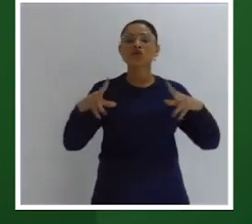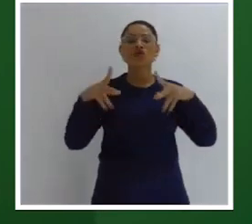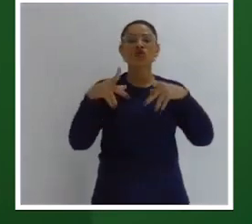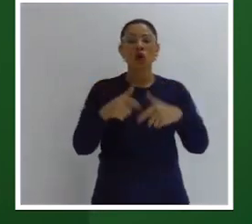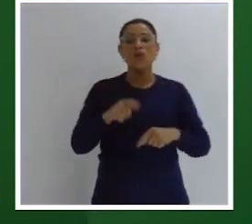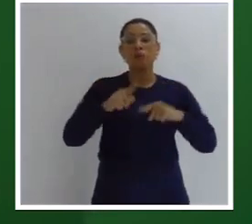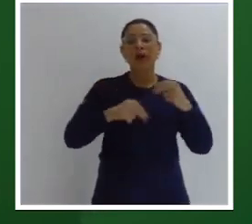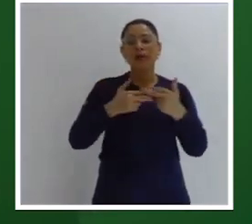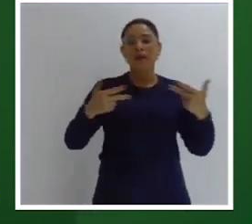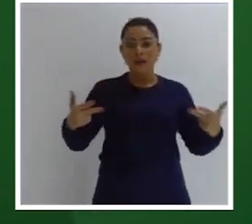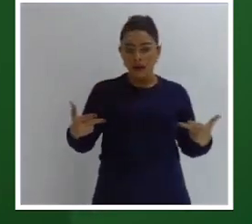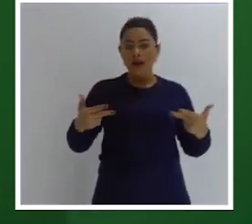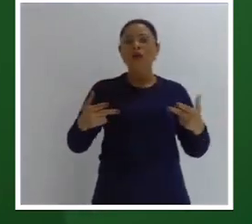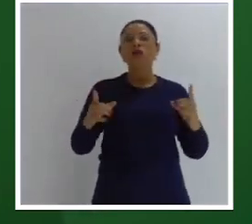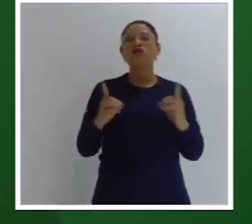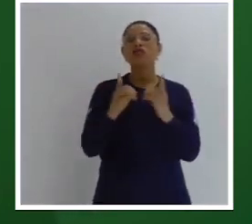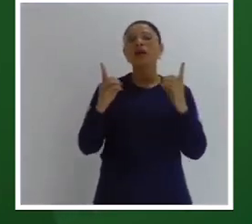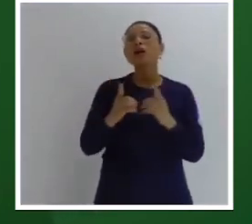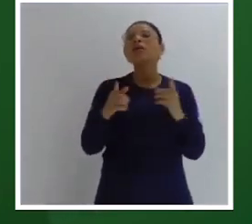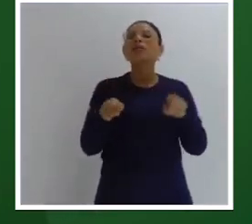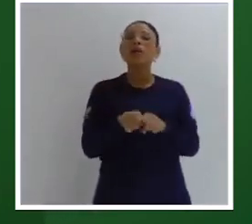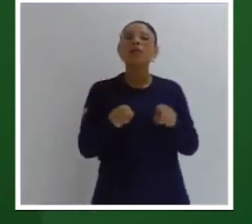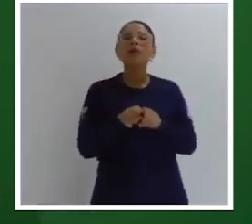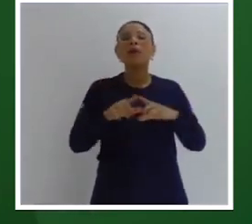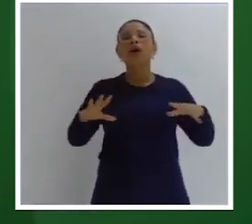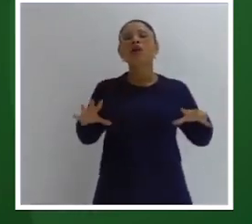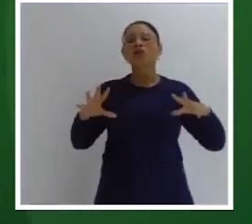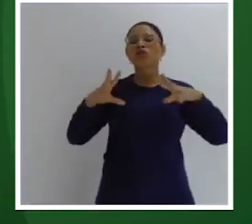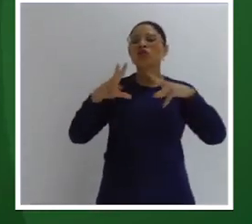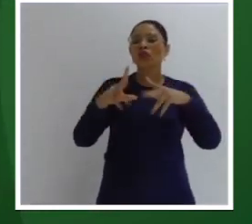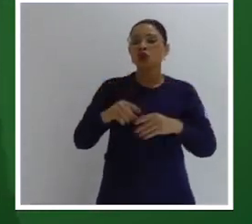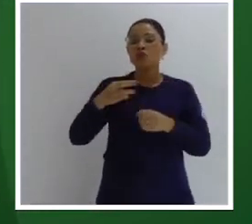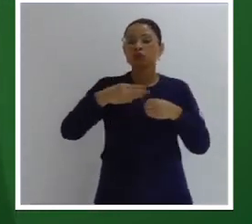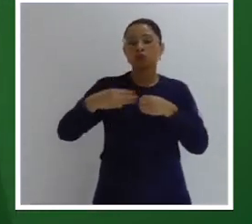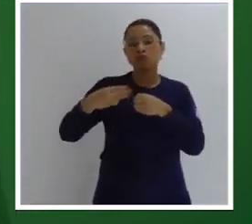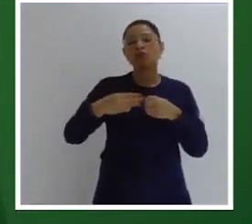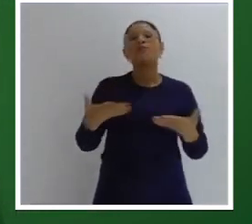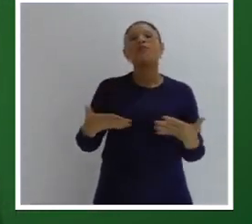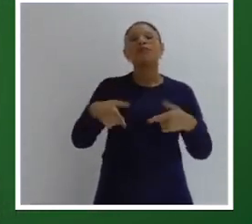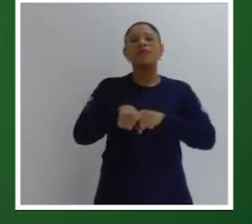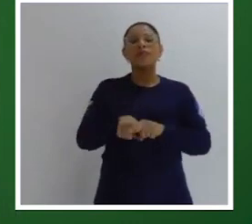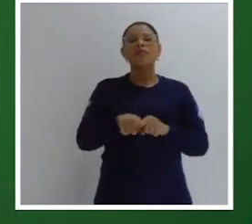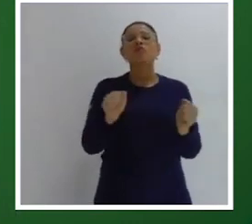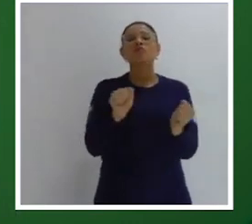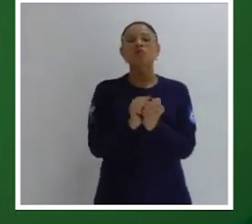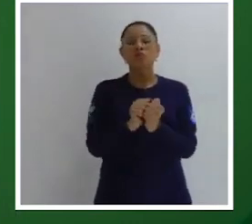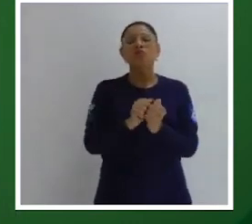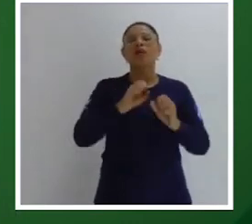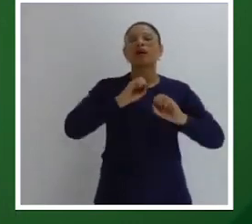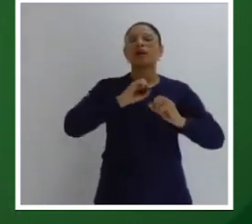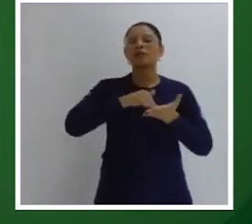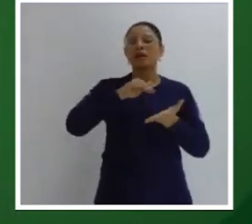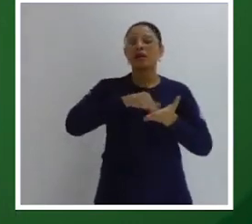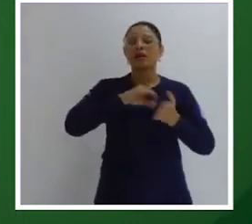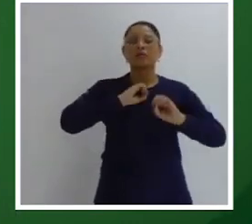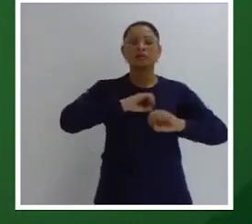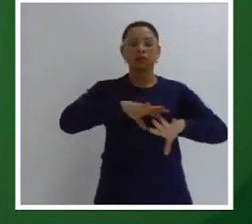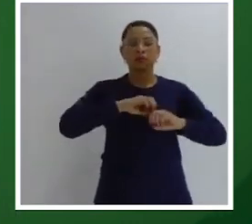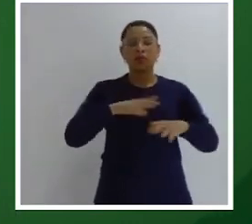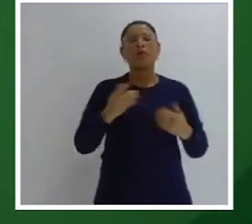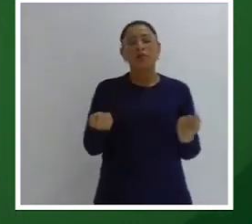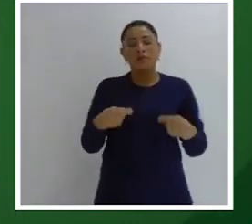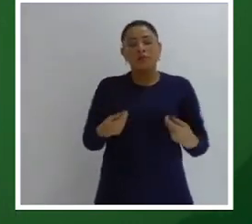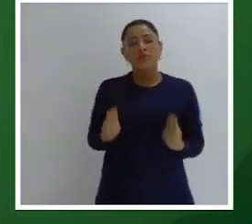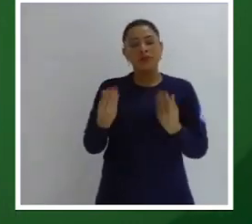didático para os municípios que aderiram a parceria com foi proporcionado